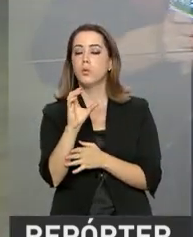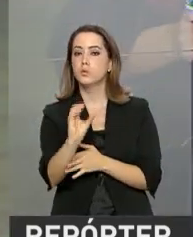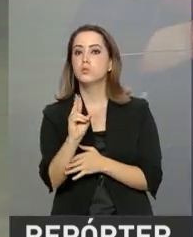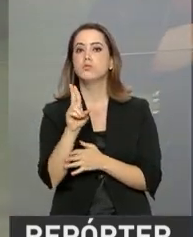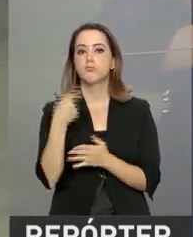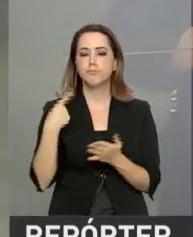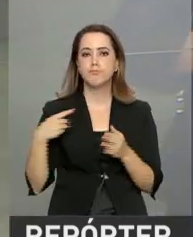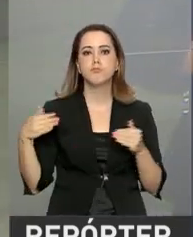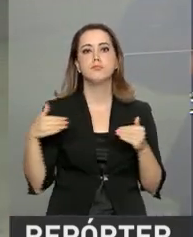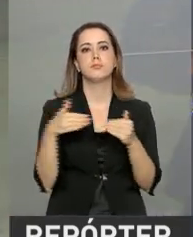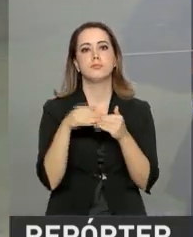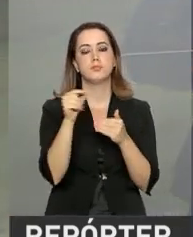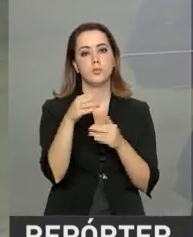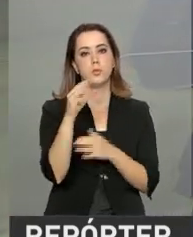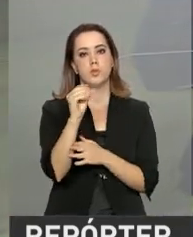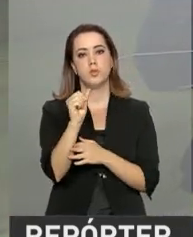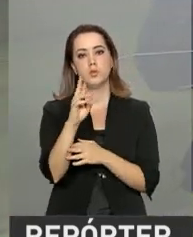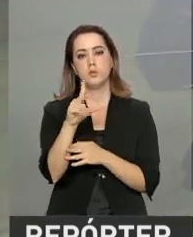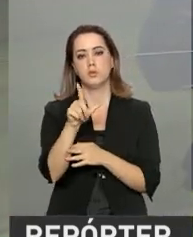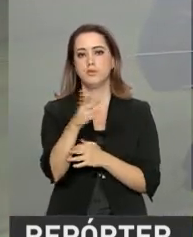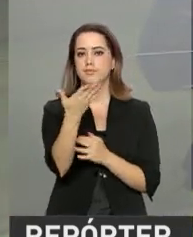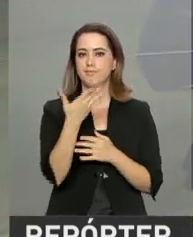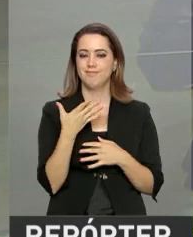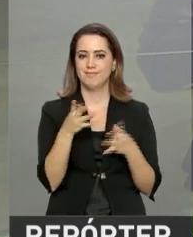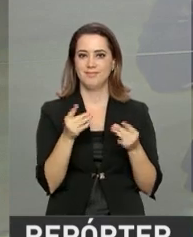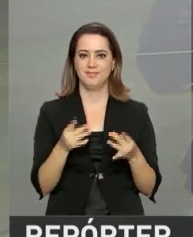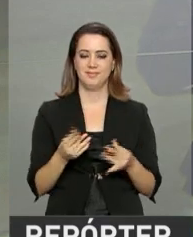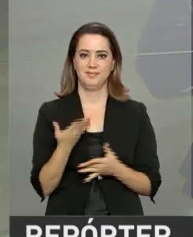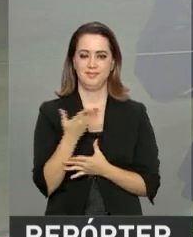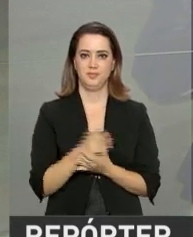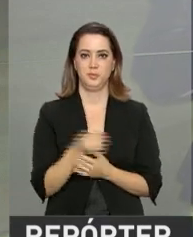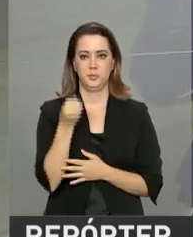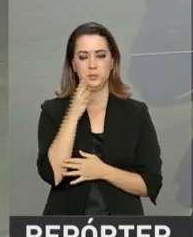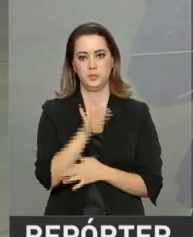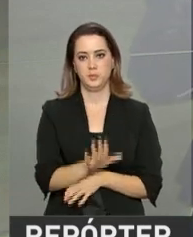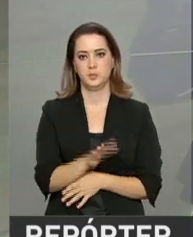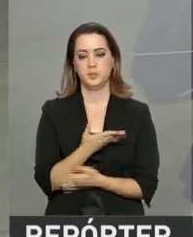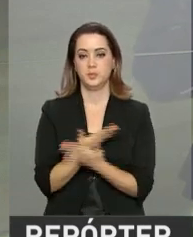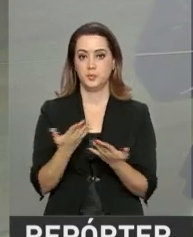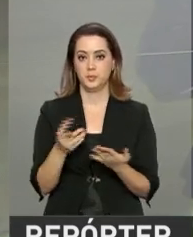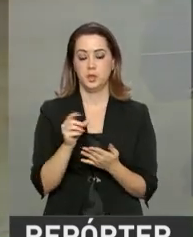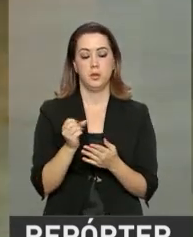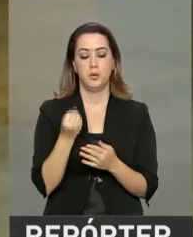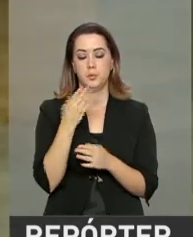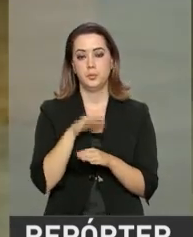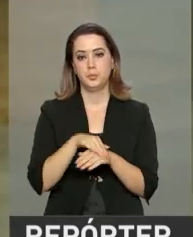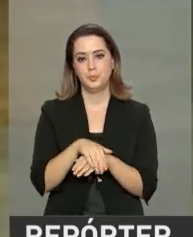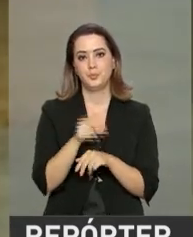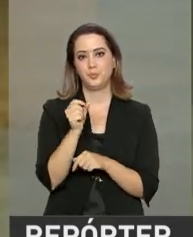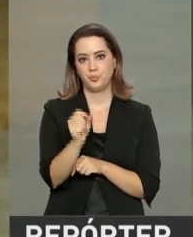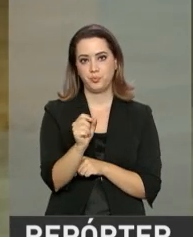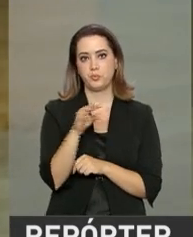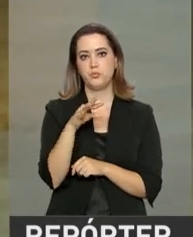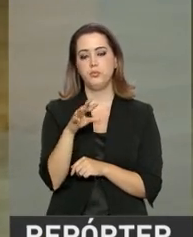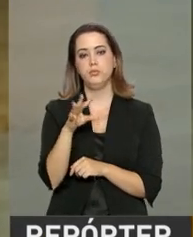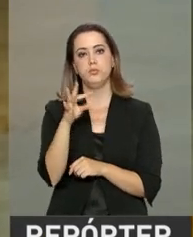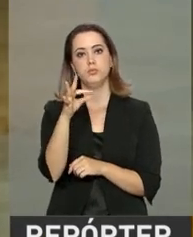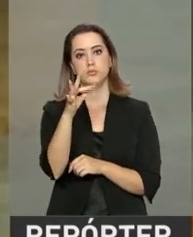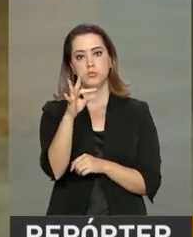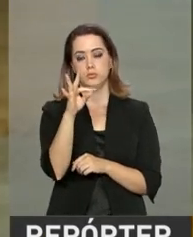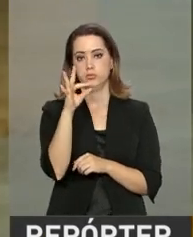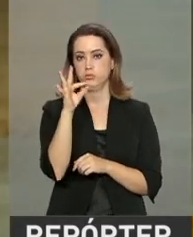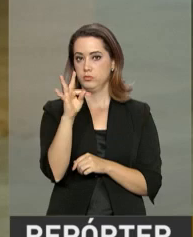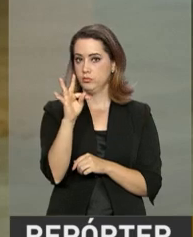vou conversar agora ao vivo. Boa noite, Carolina. Olá, boa noite, Zé Luiz. O Tribunal de Contas da União deu essa decisão